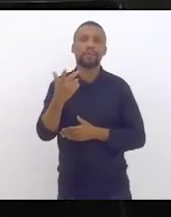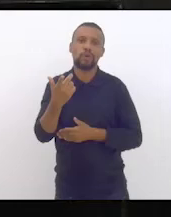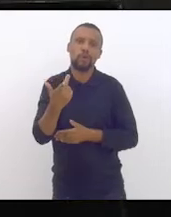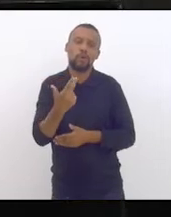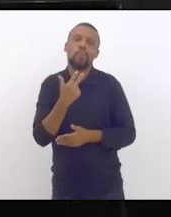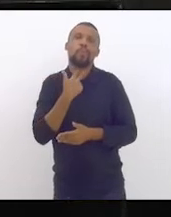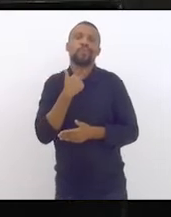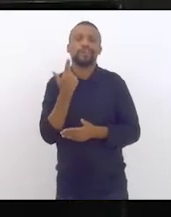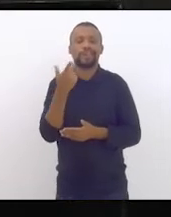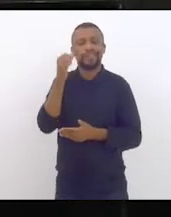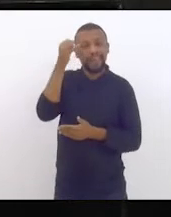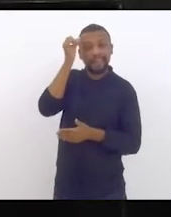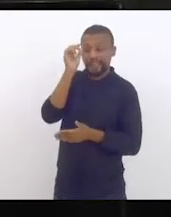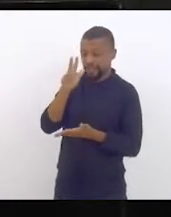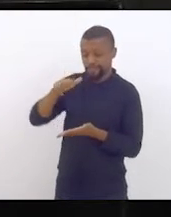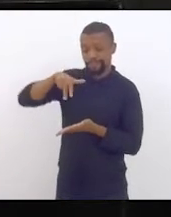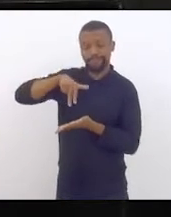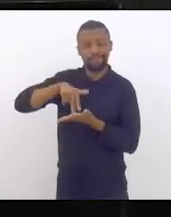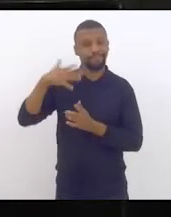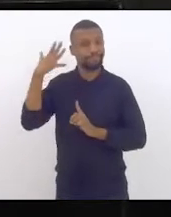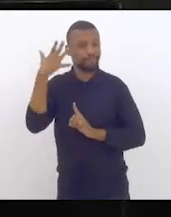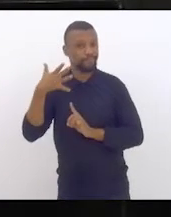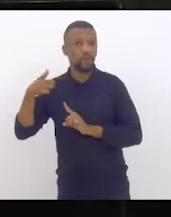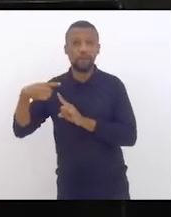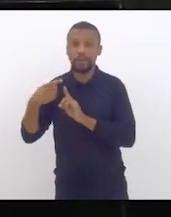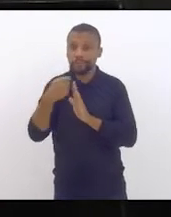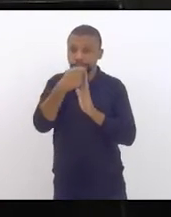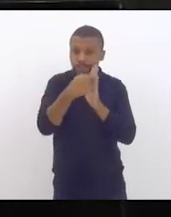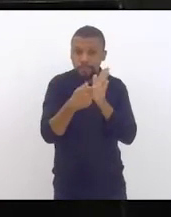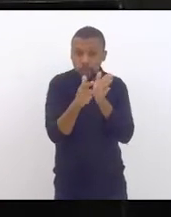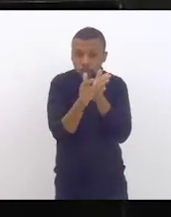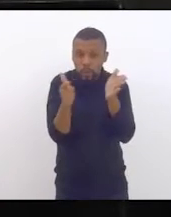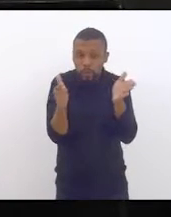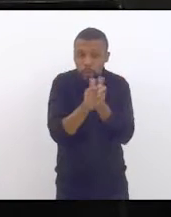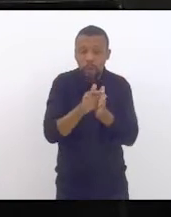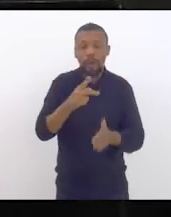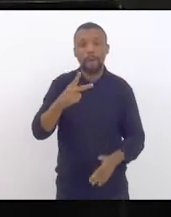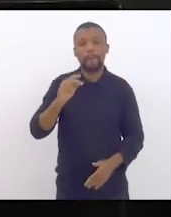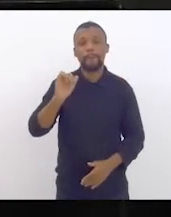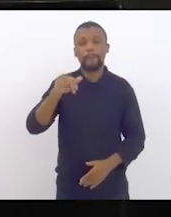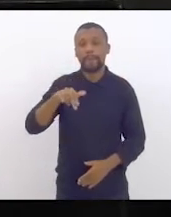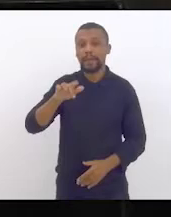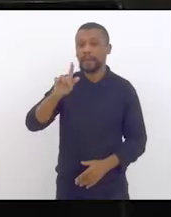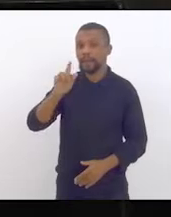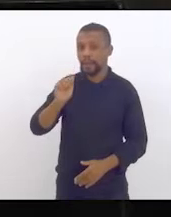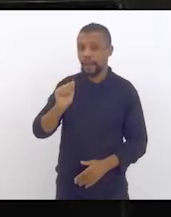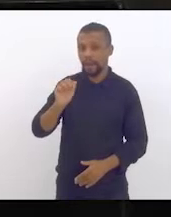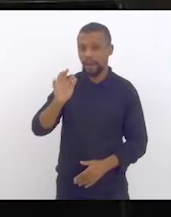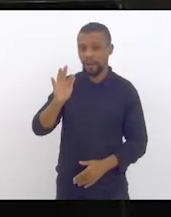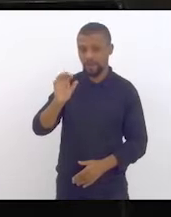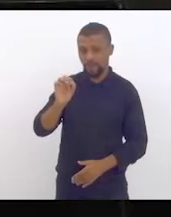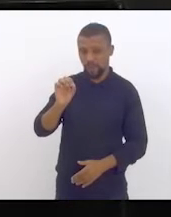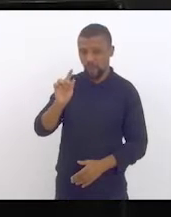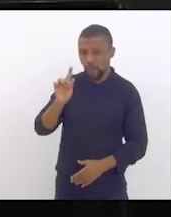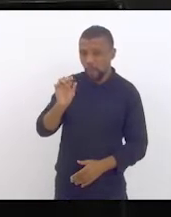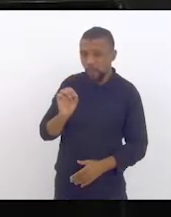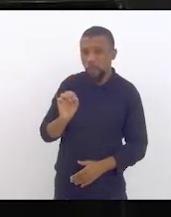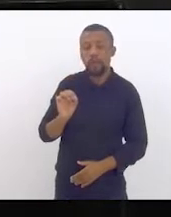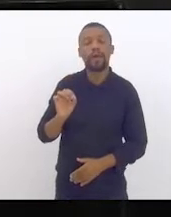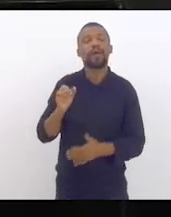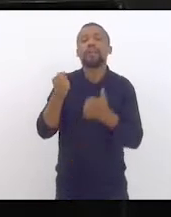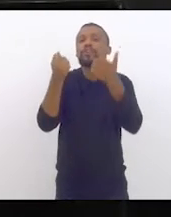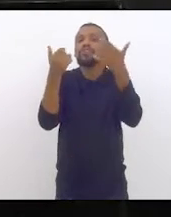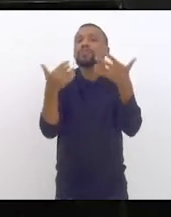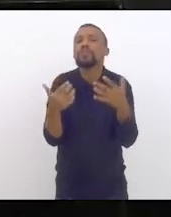vir a esta Tribuna porque na sua coluna Pinga Fogo ele traz a